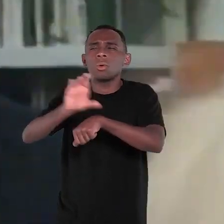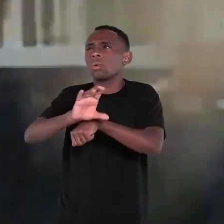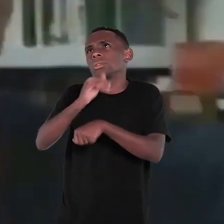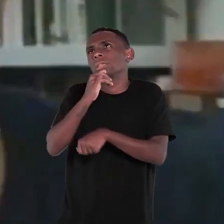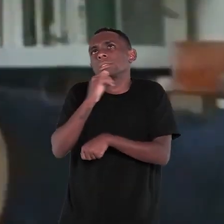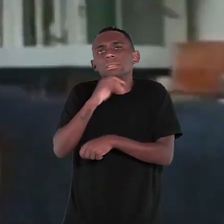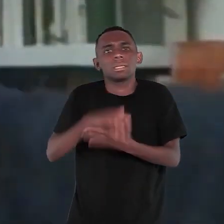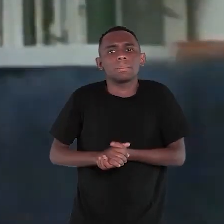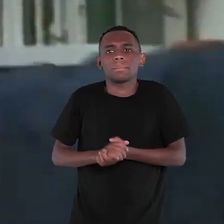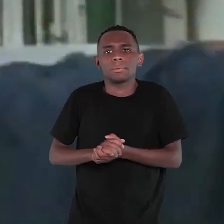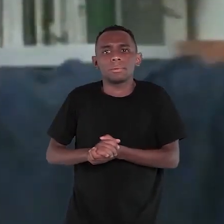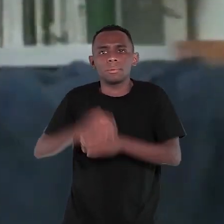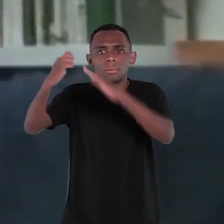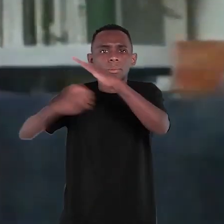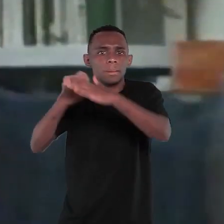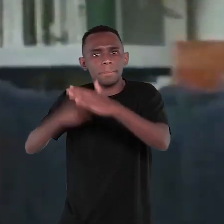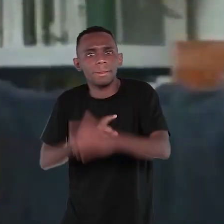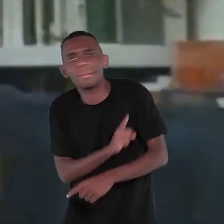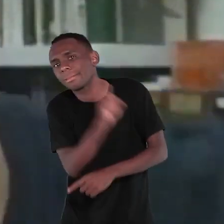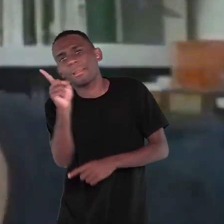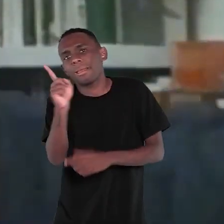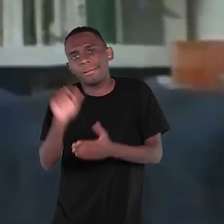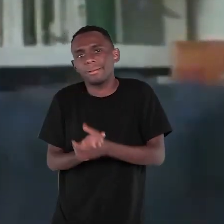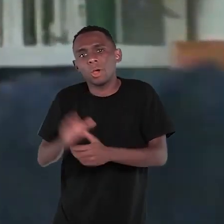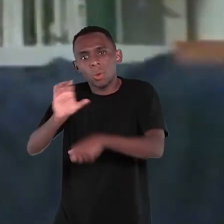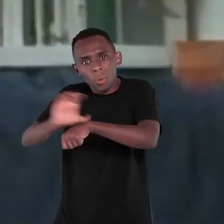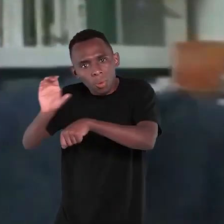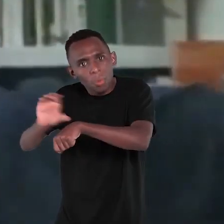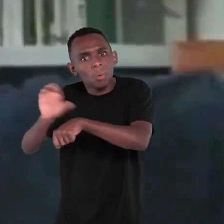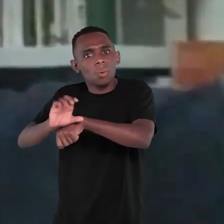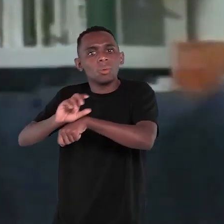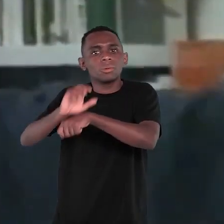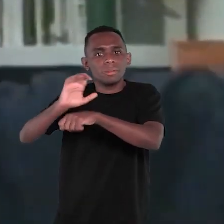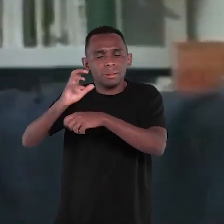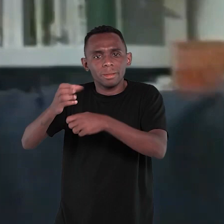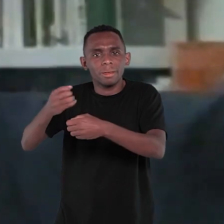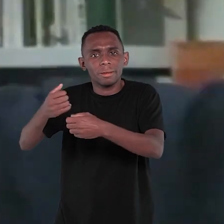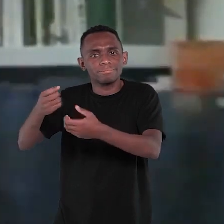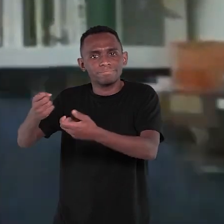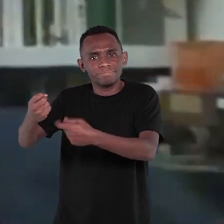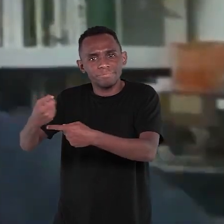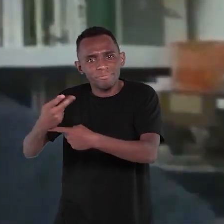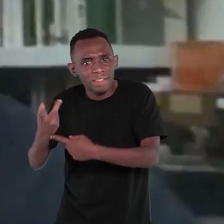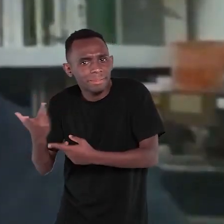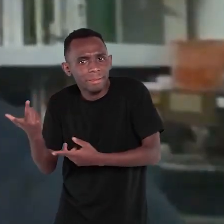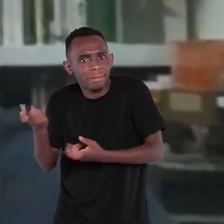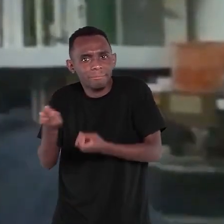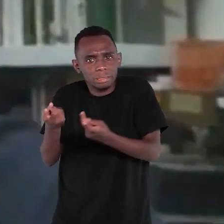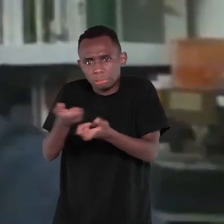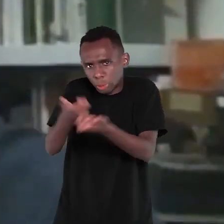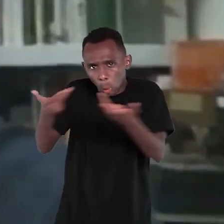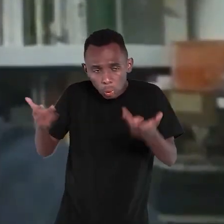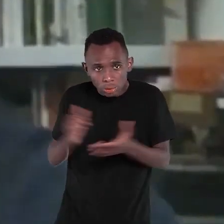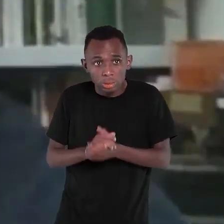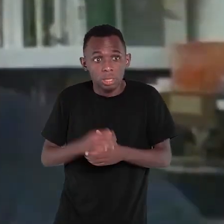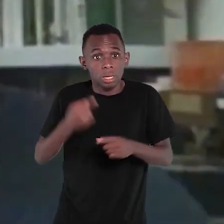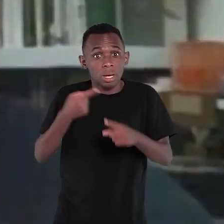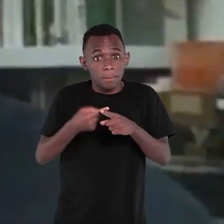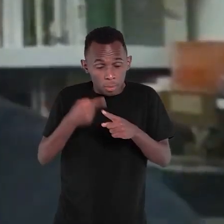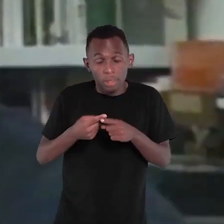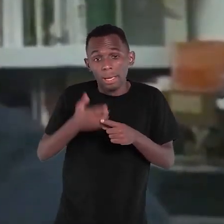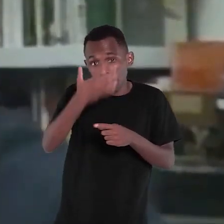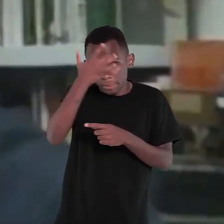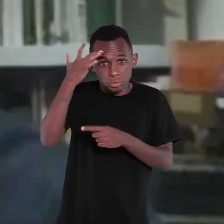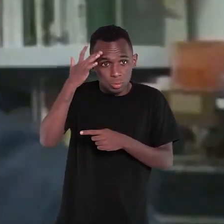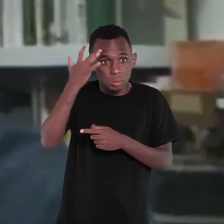um curso de smartphone lá na companhia telefônica que quer te vender ou o aparelho, ou a linha, ou não sei o que mais, né? Porque a pessoa